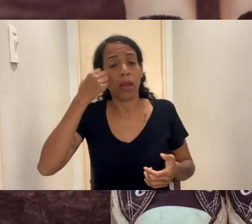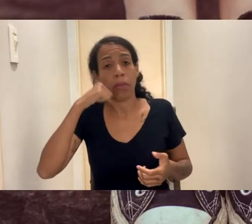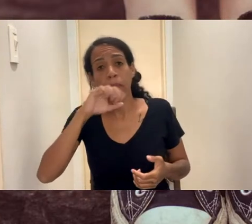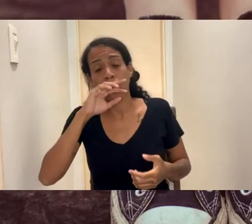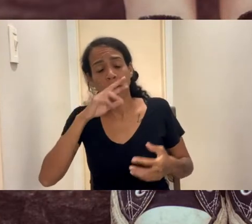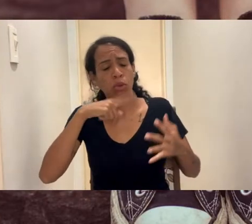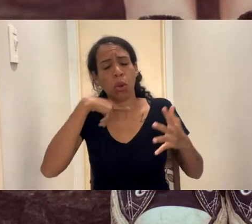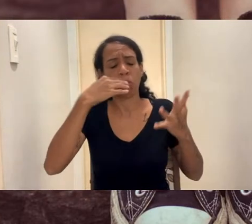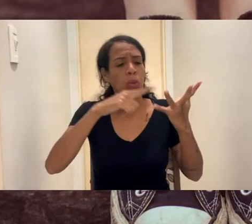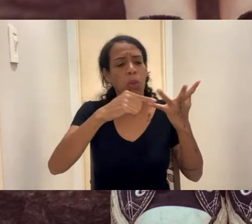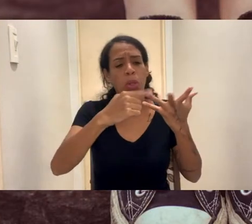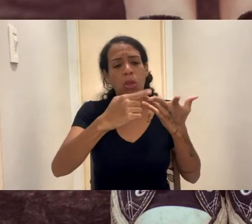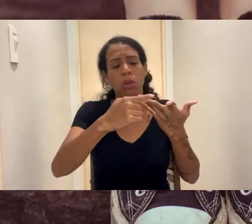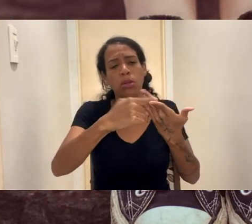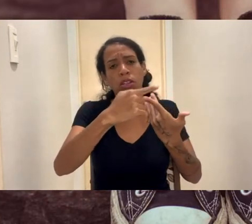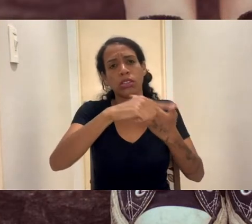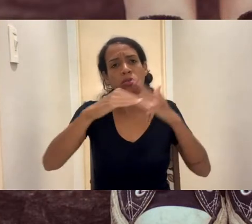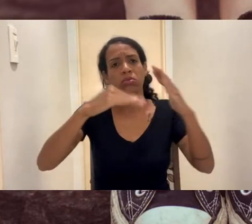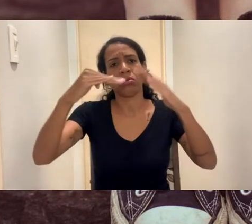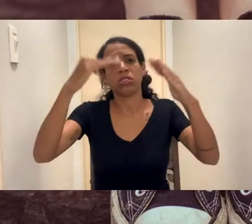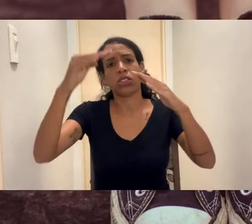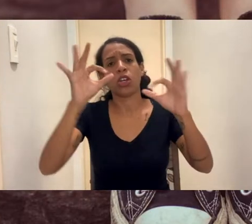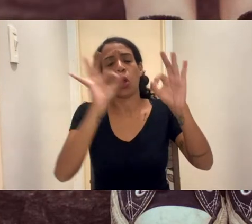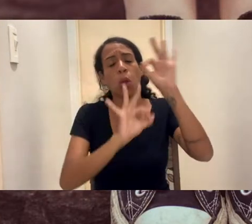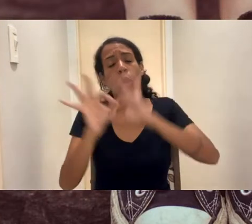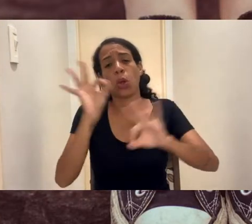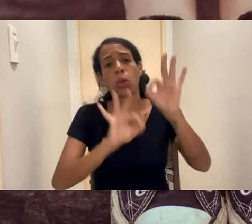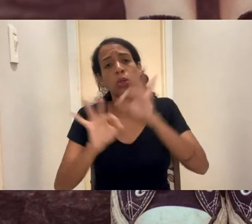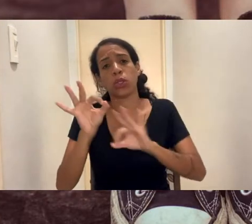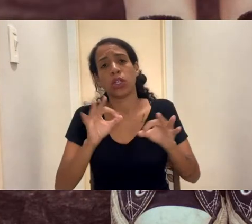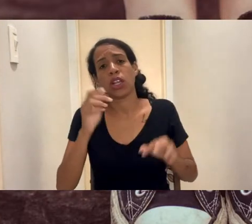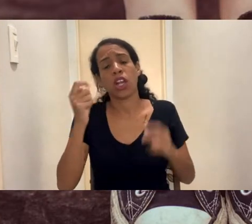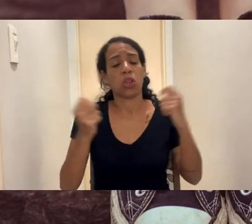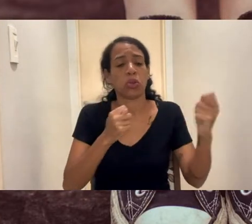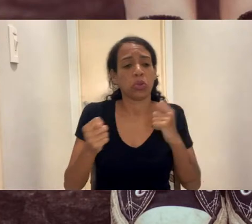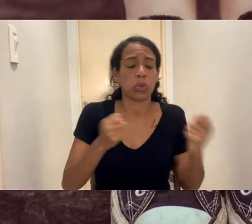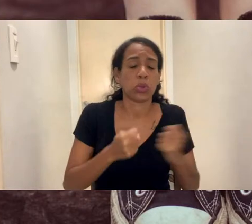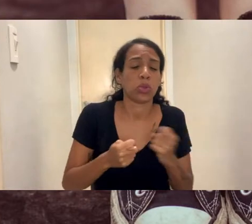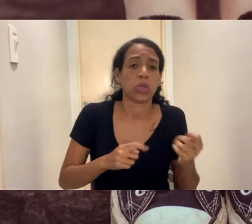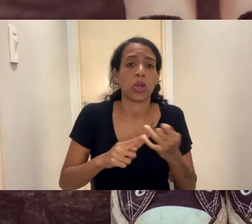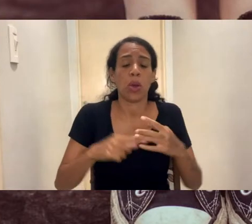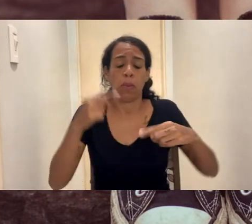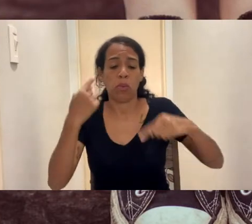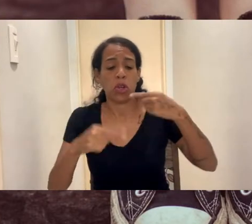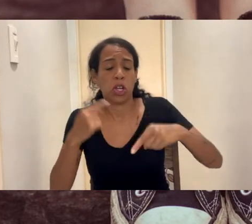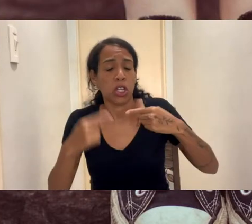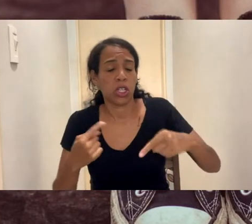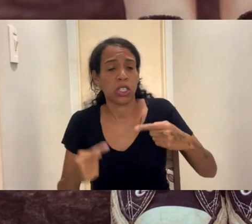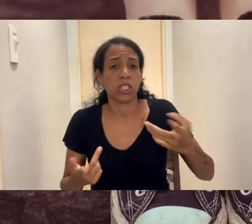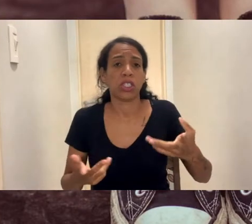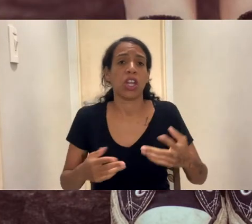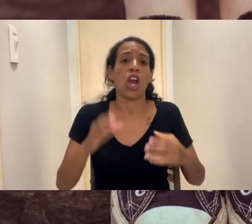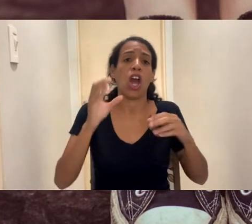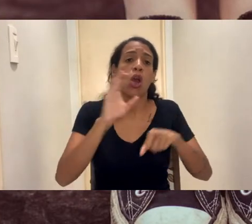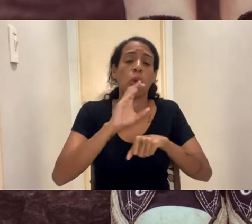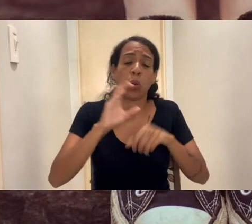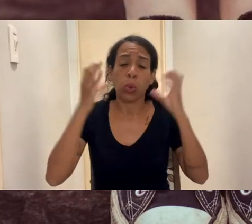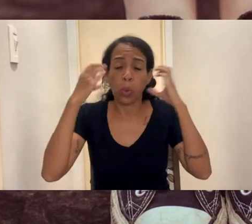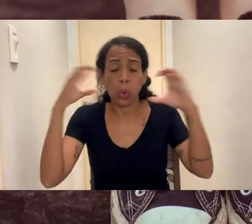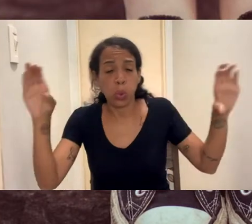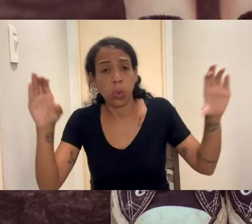série de outras estruturas que organizam economia, que organizam política, que organizam a cultura e